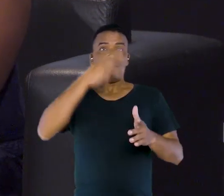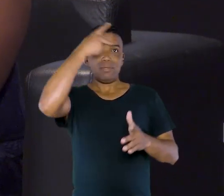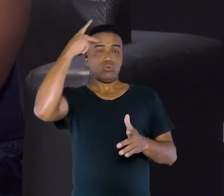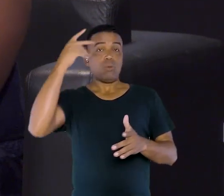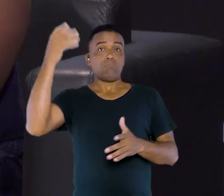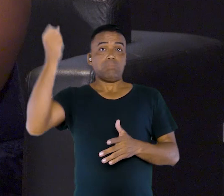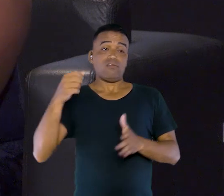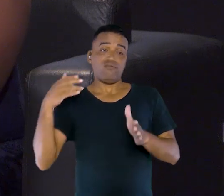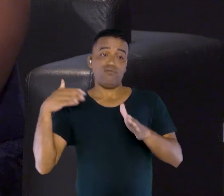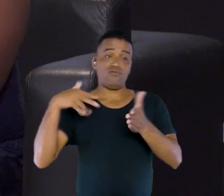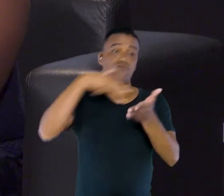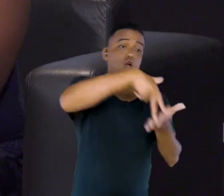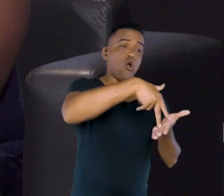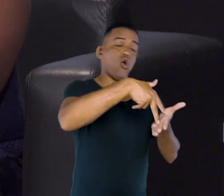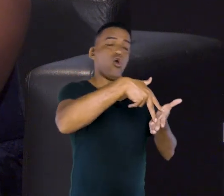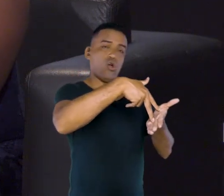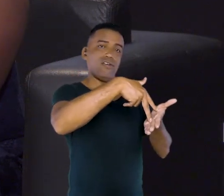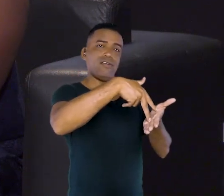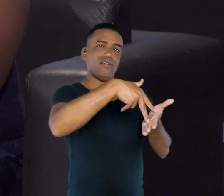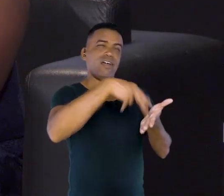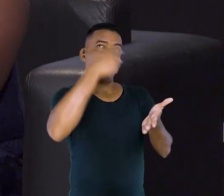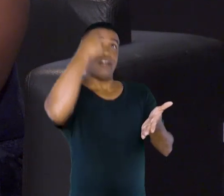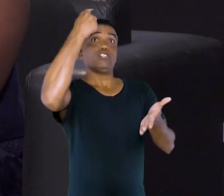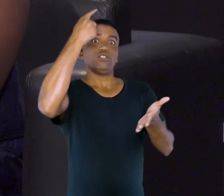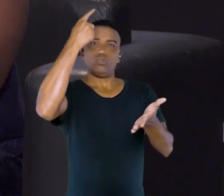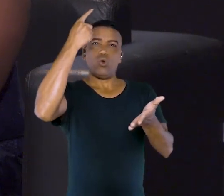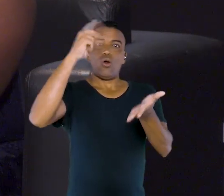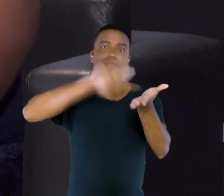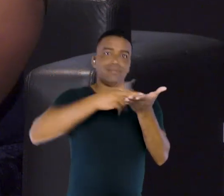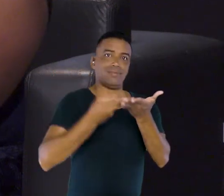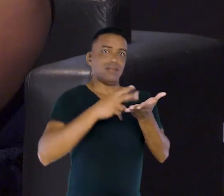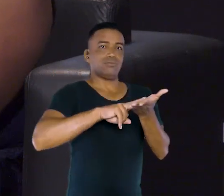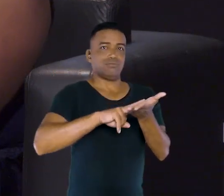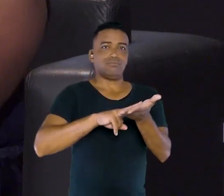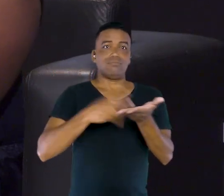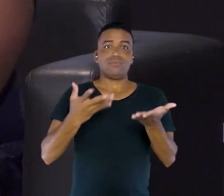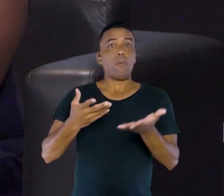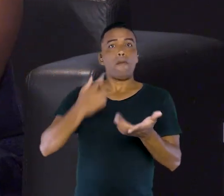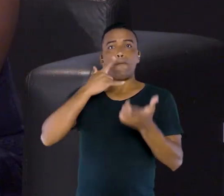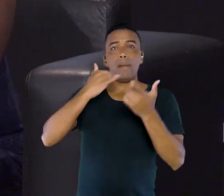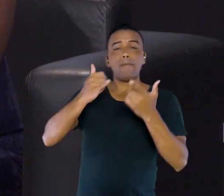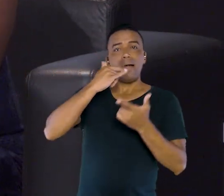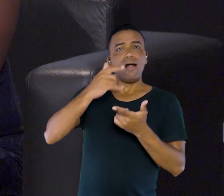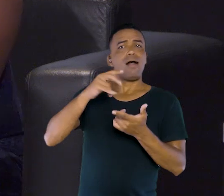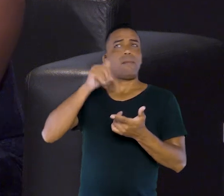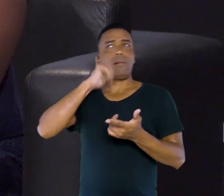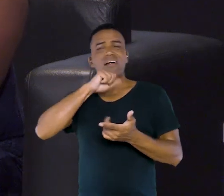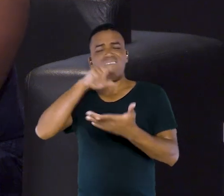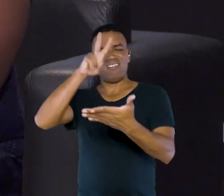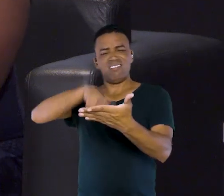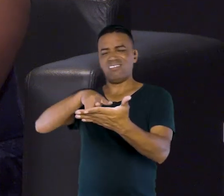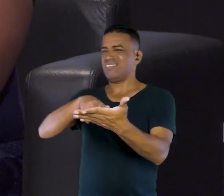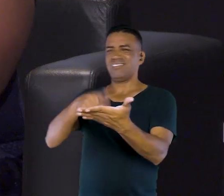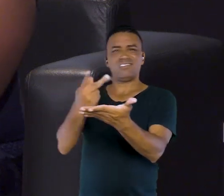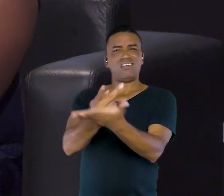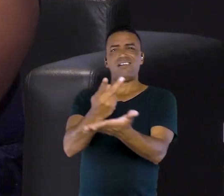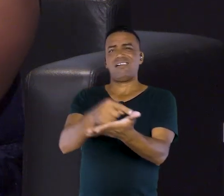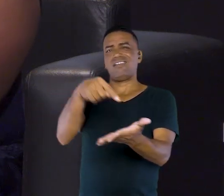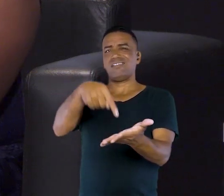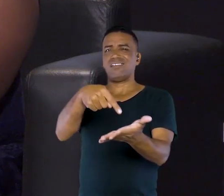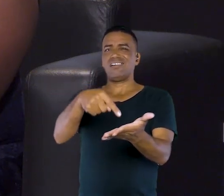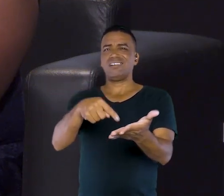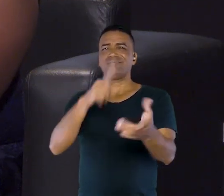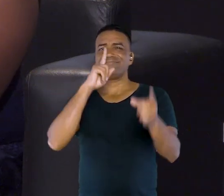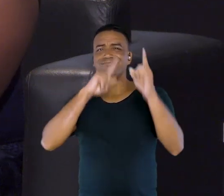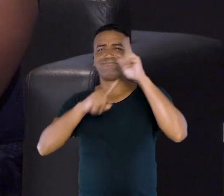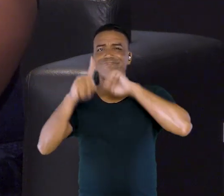adivinhou o que eles estavam falando e ele traduziu, e hoje os nossos pais conseguem ler um pouco e ver, aqui isso não é